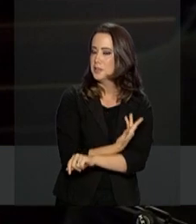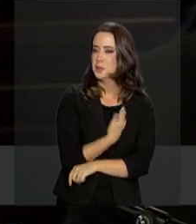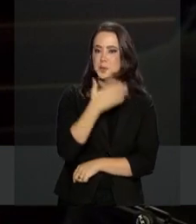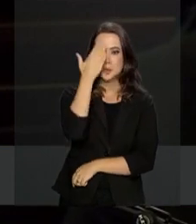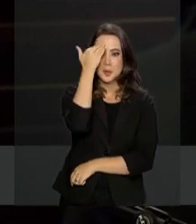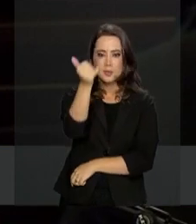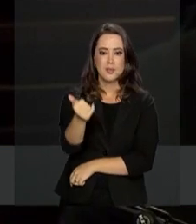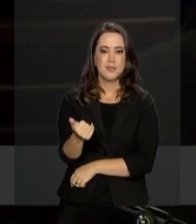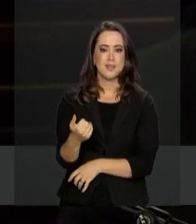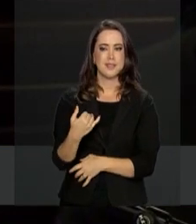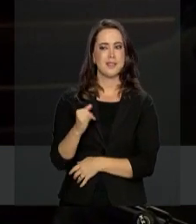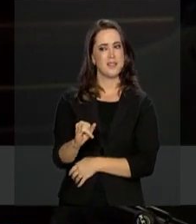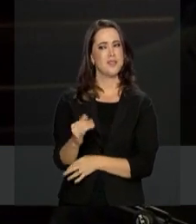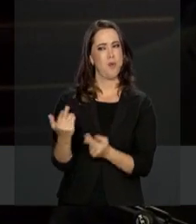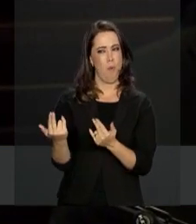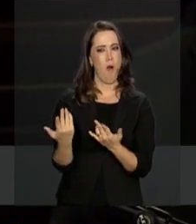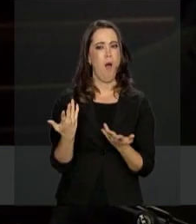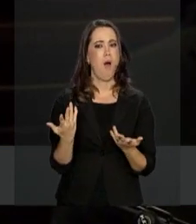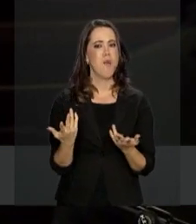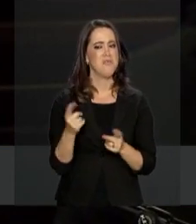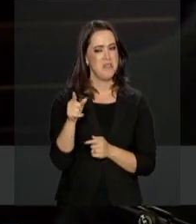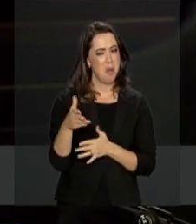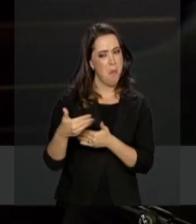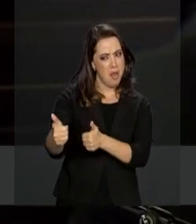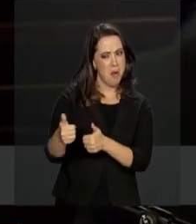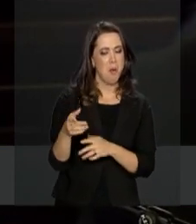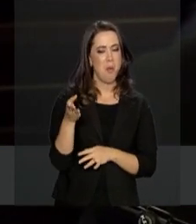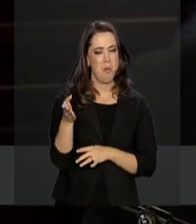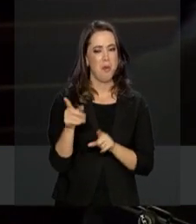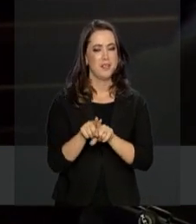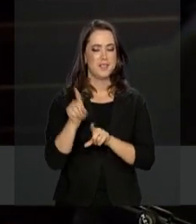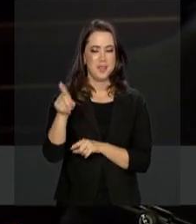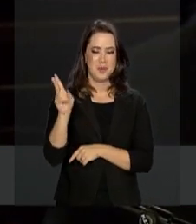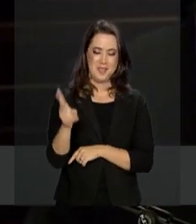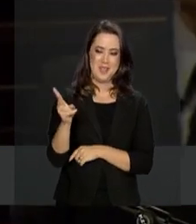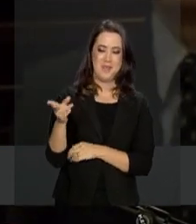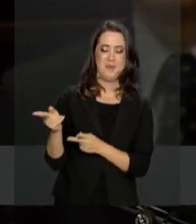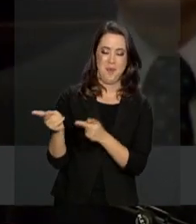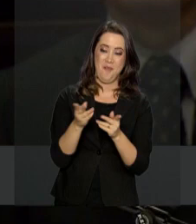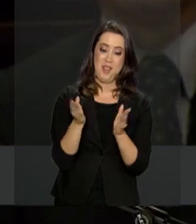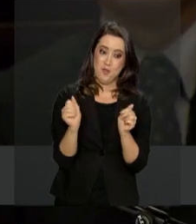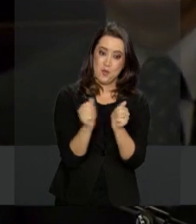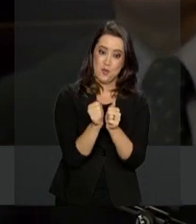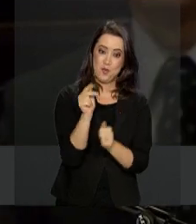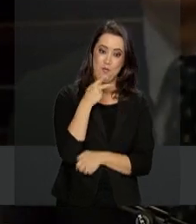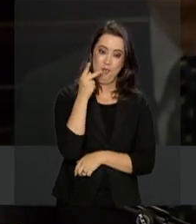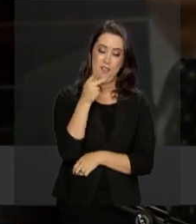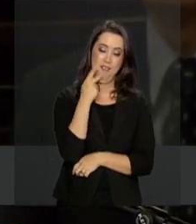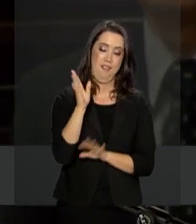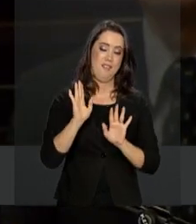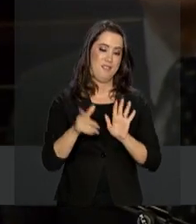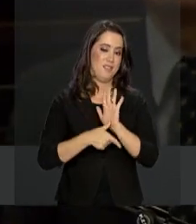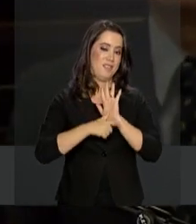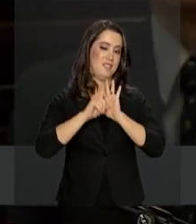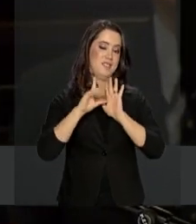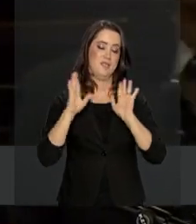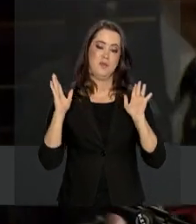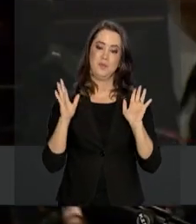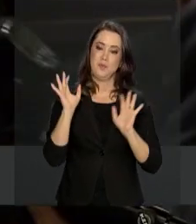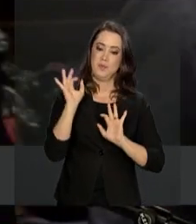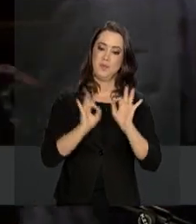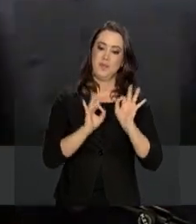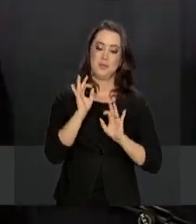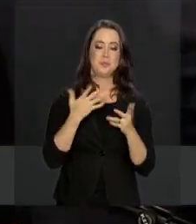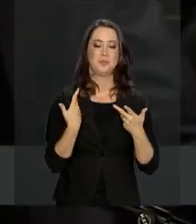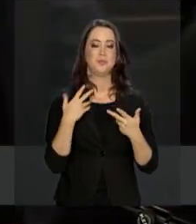sei se consigo dá las então eu pauta desde já convidado a me acompanhar para fazer digamos assim o